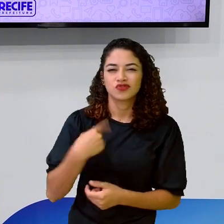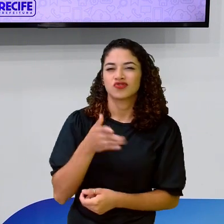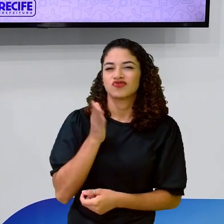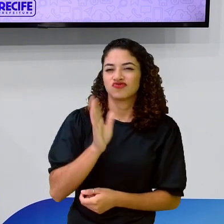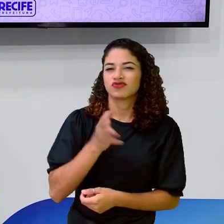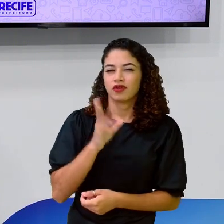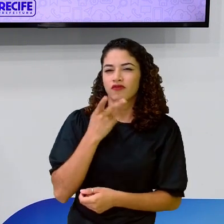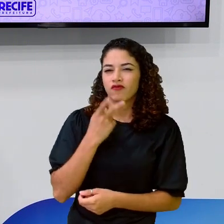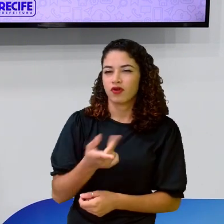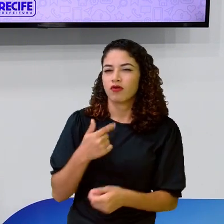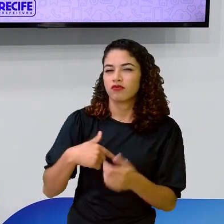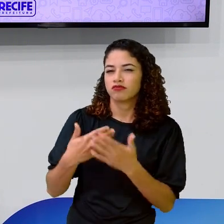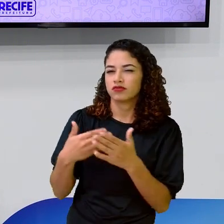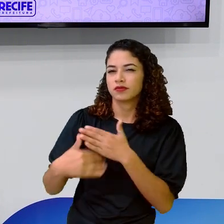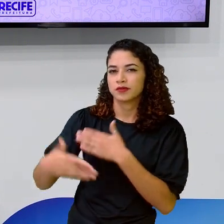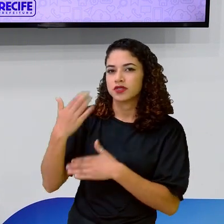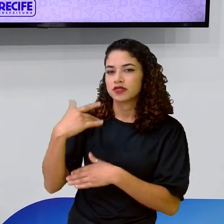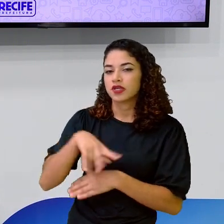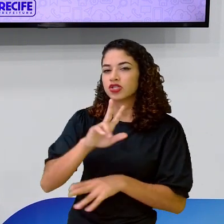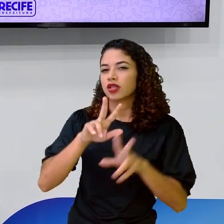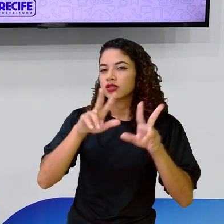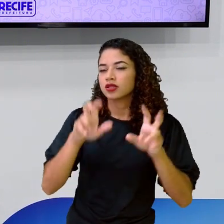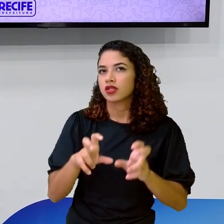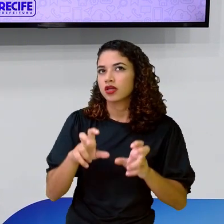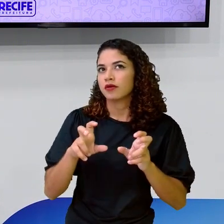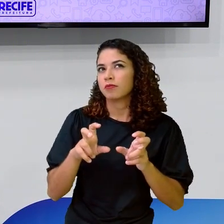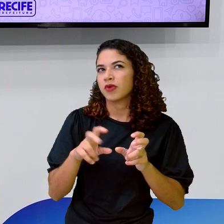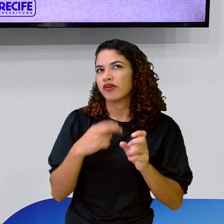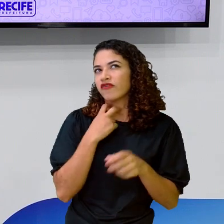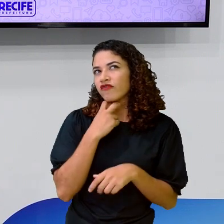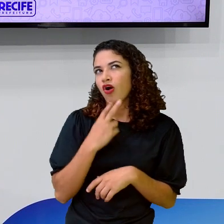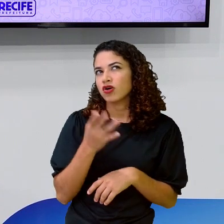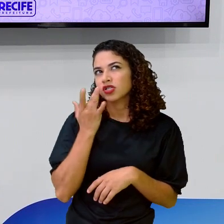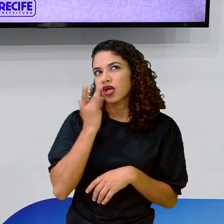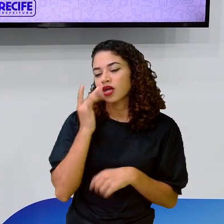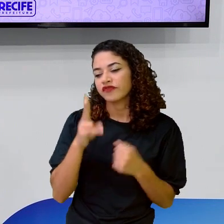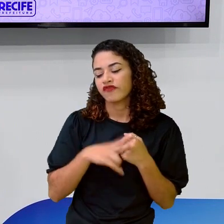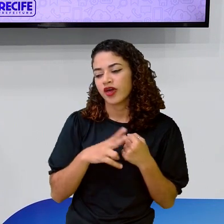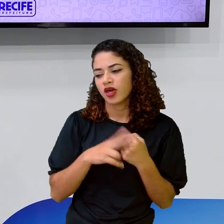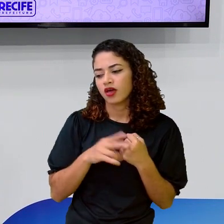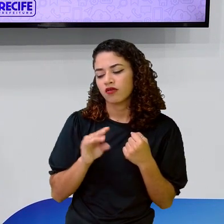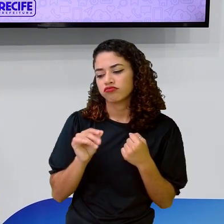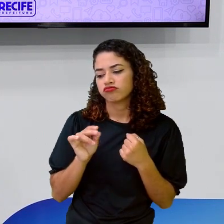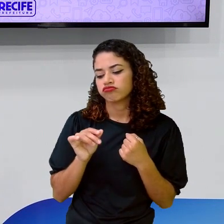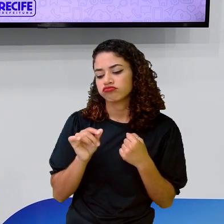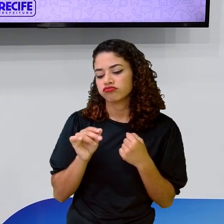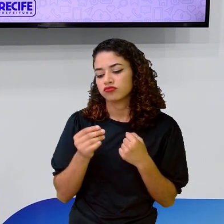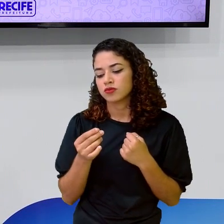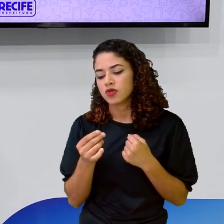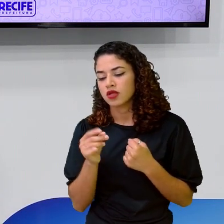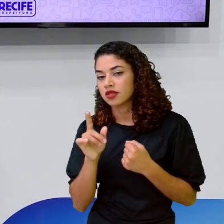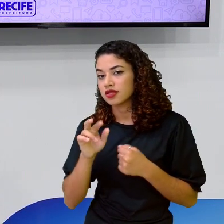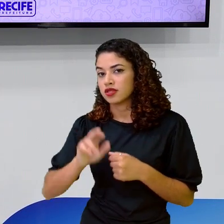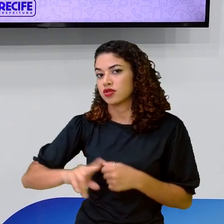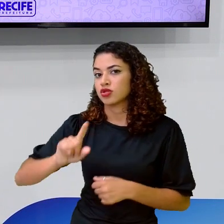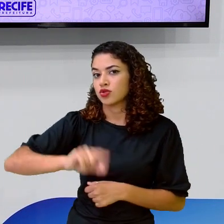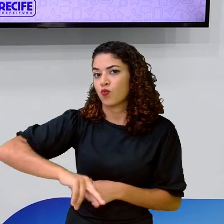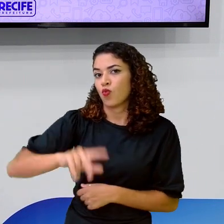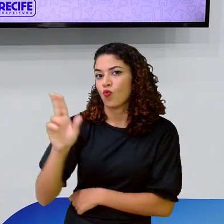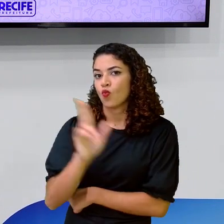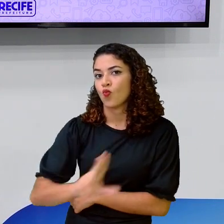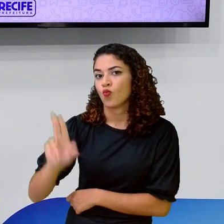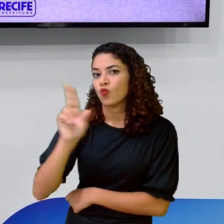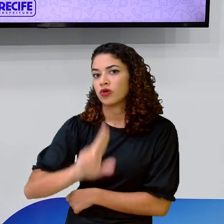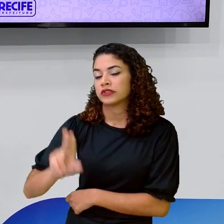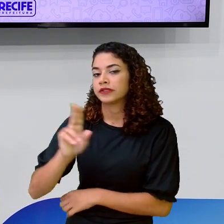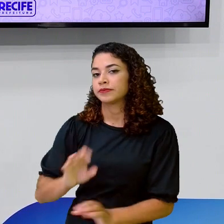sobre verbos, que eu falei, não, voz, eu acho que foi voz, não é tão usado, assim, existe aí,